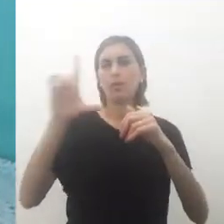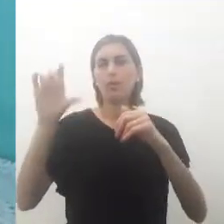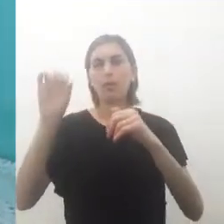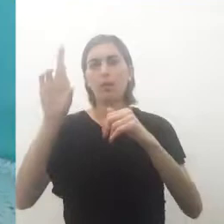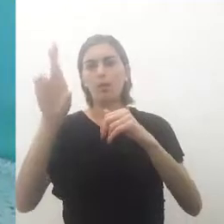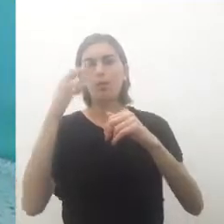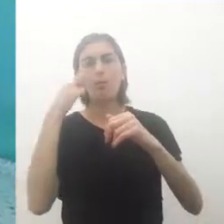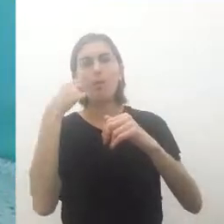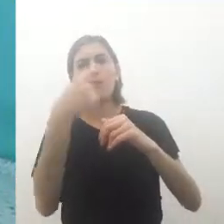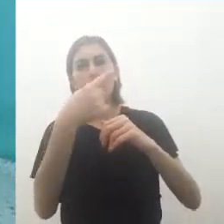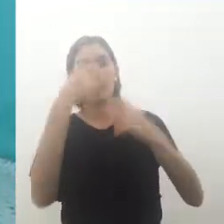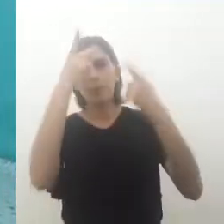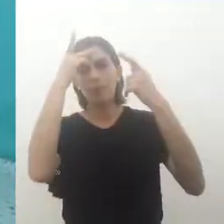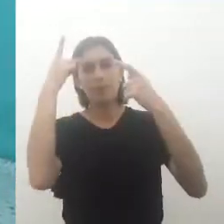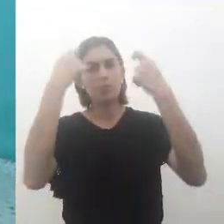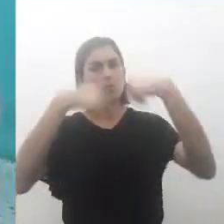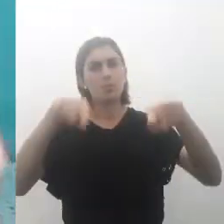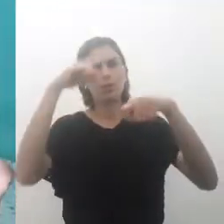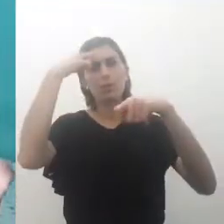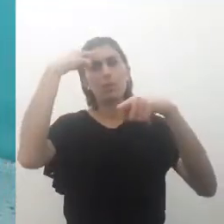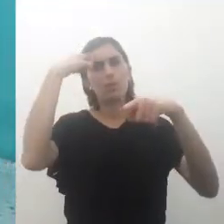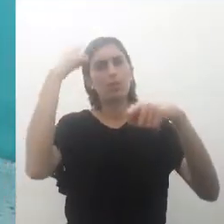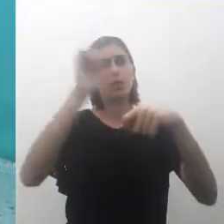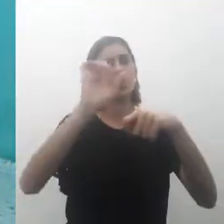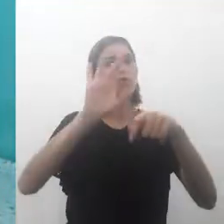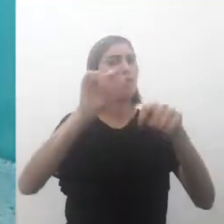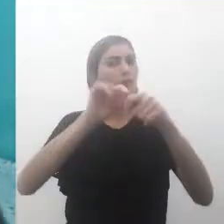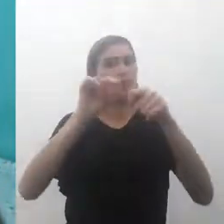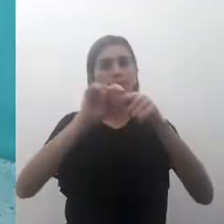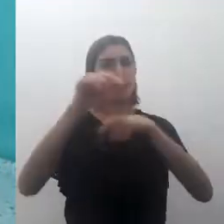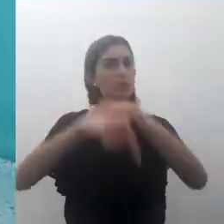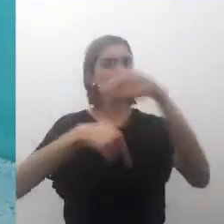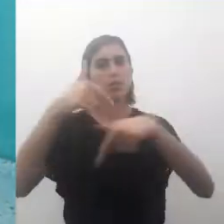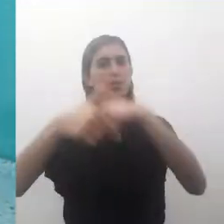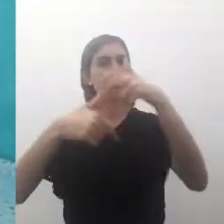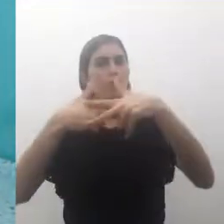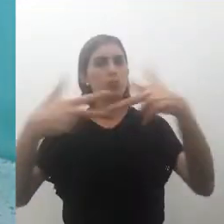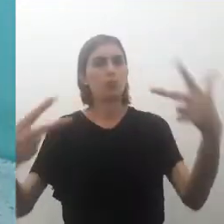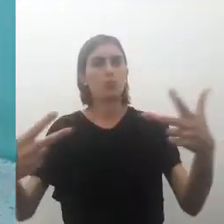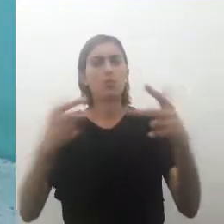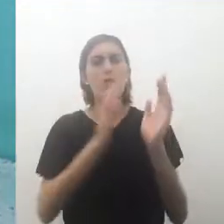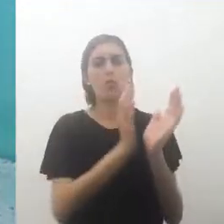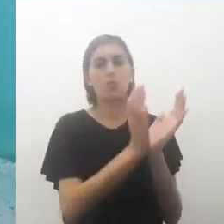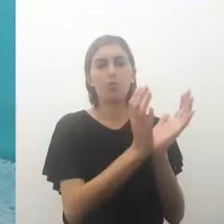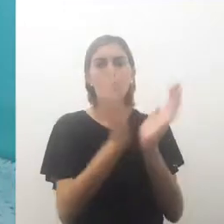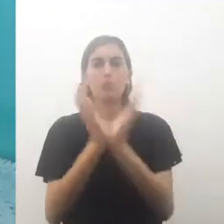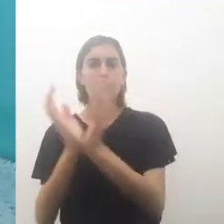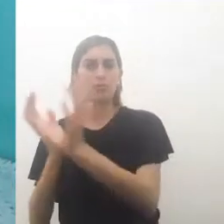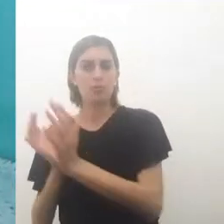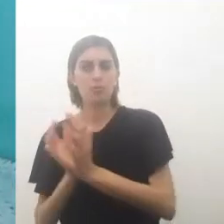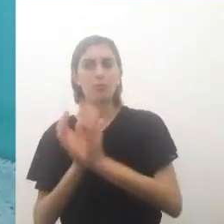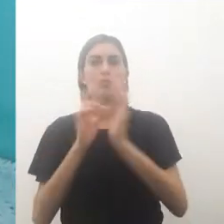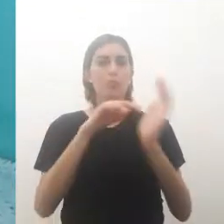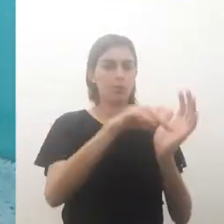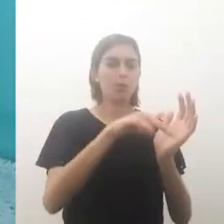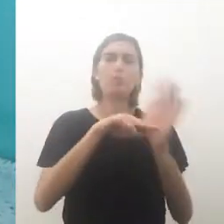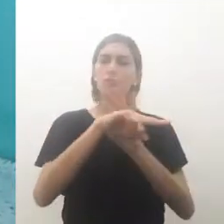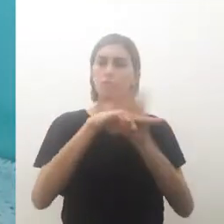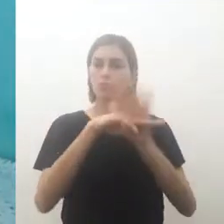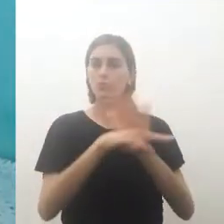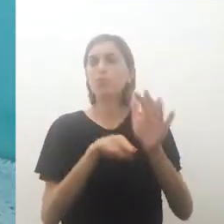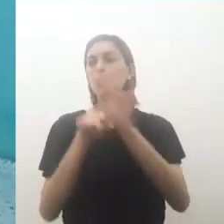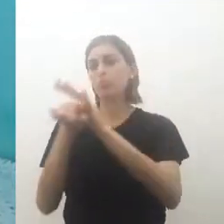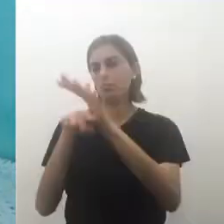tinha a ideia de que as pessoas nem precisavam pensar, elas só precisariam executar as atividades. Então, cada pequeno grupo de operação teria